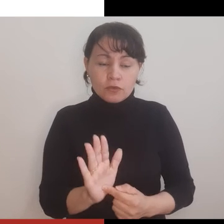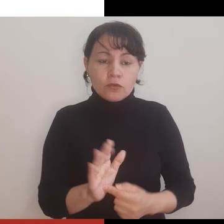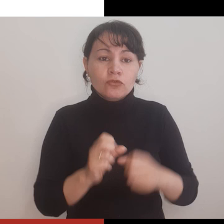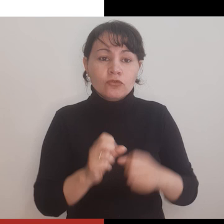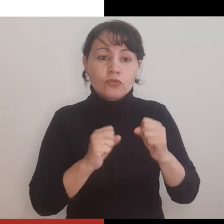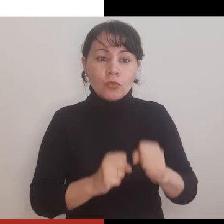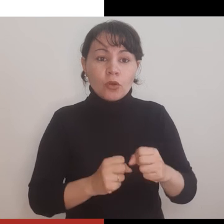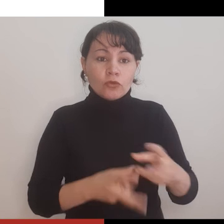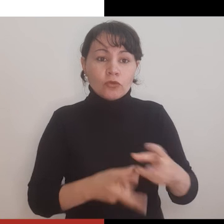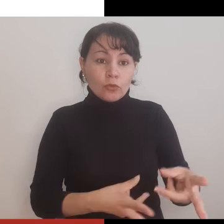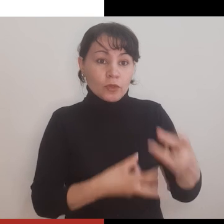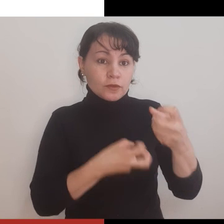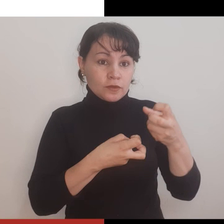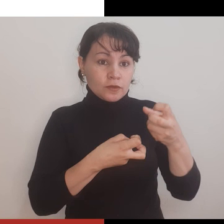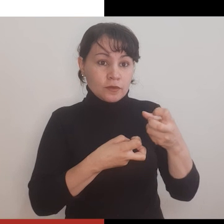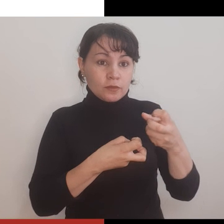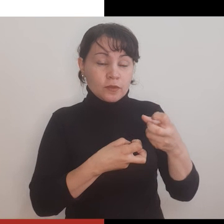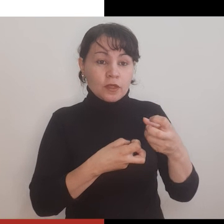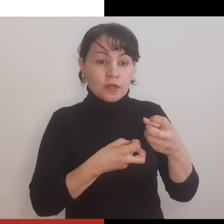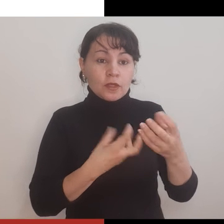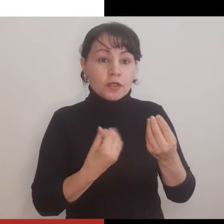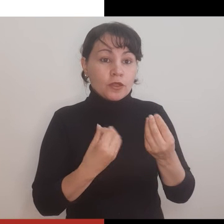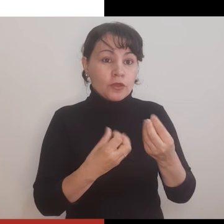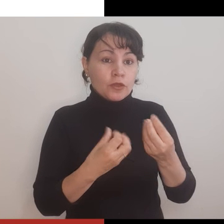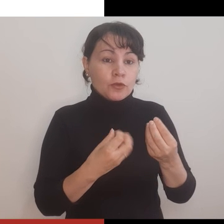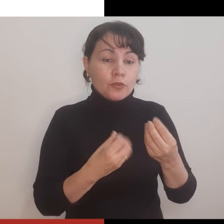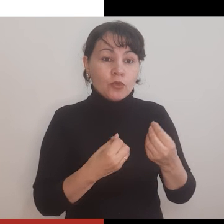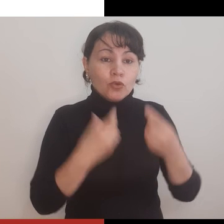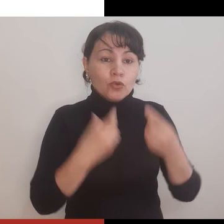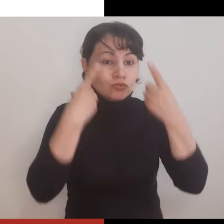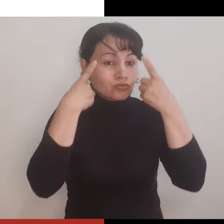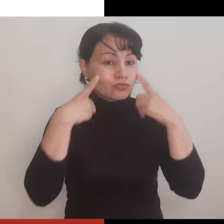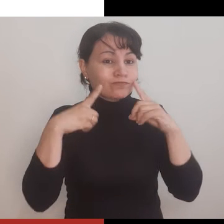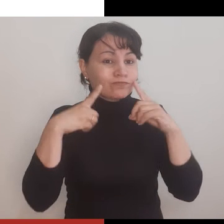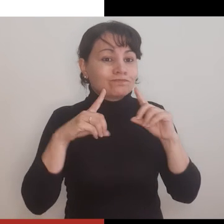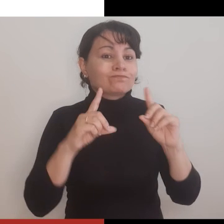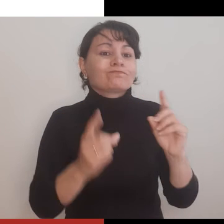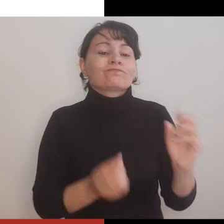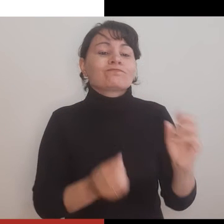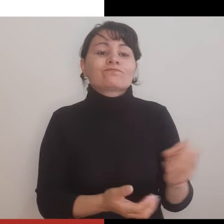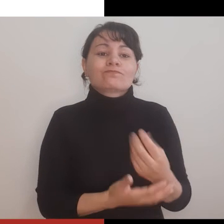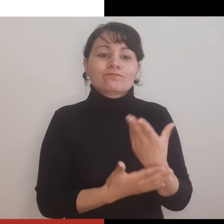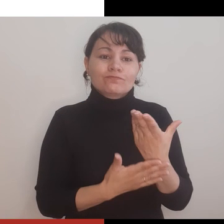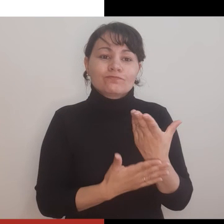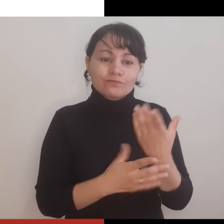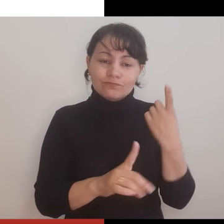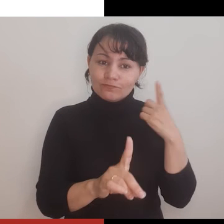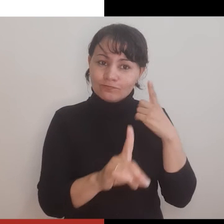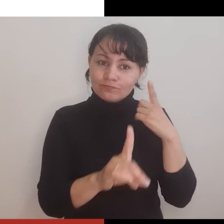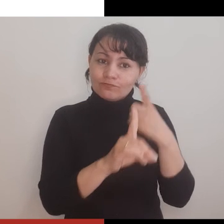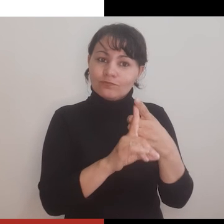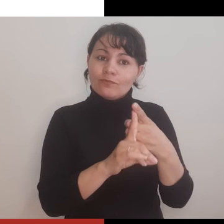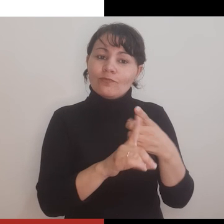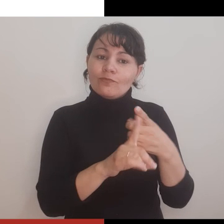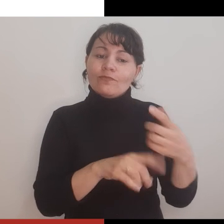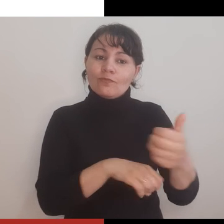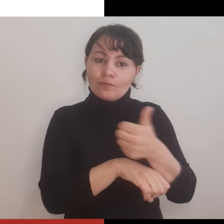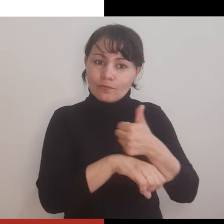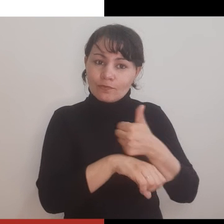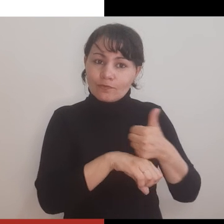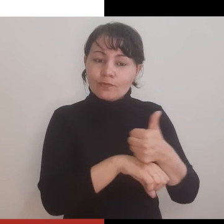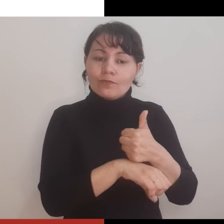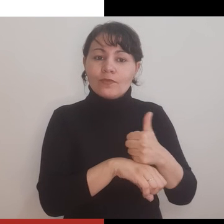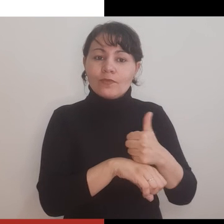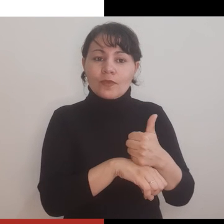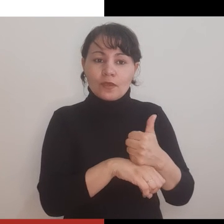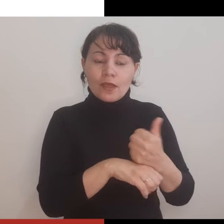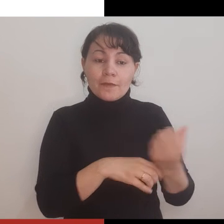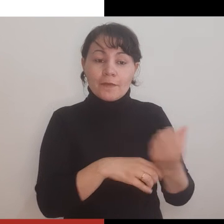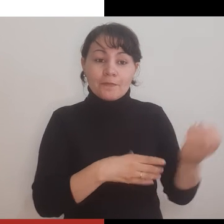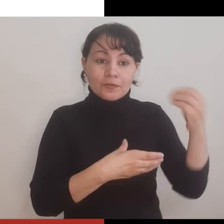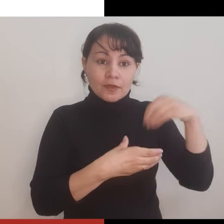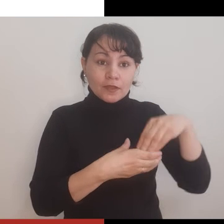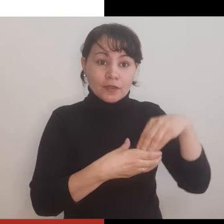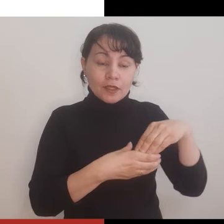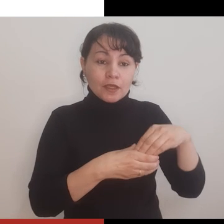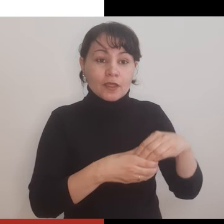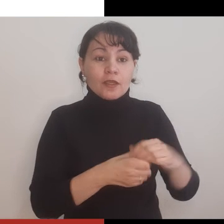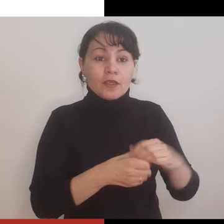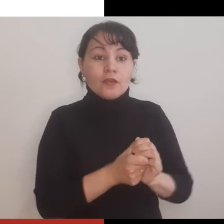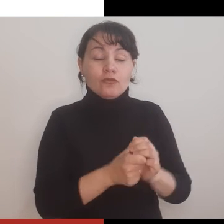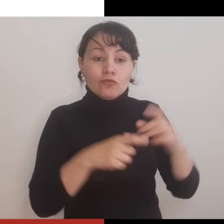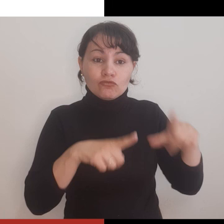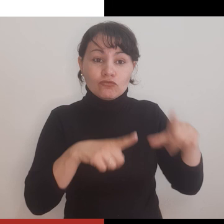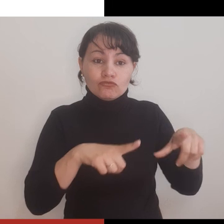pôde perceber que muitos são os desafios encontrados pelas equipes de enfermagem dentro de uma unidade de